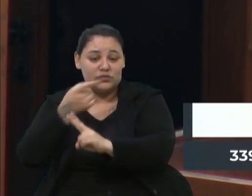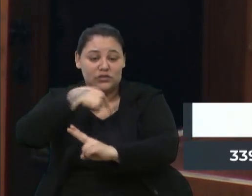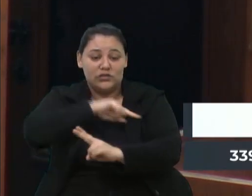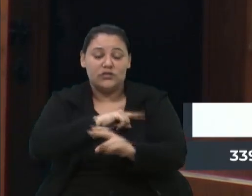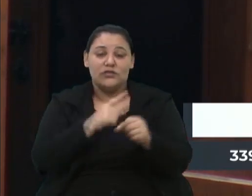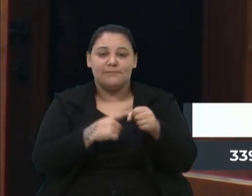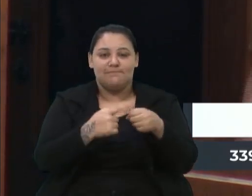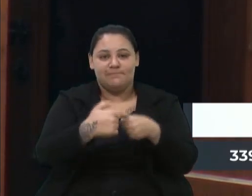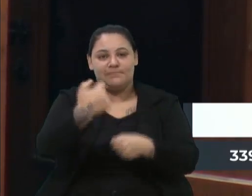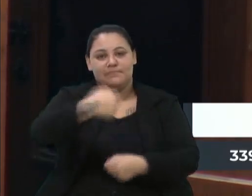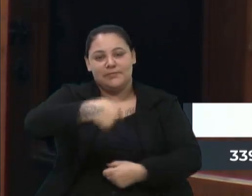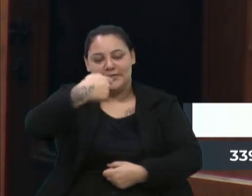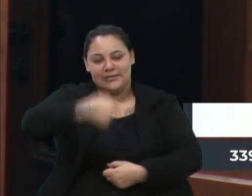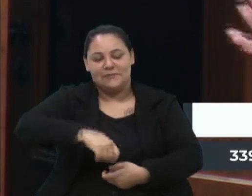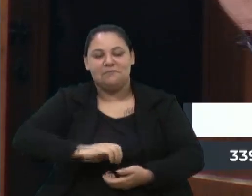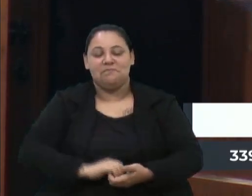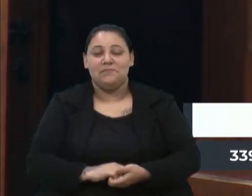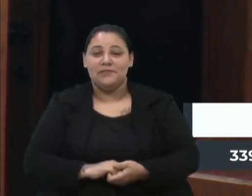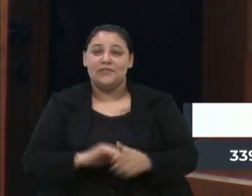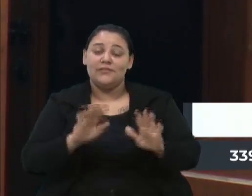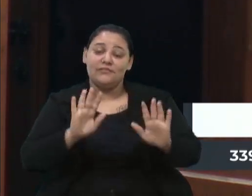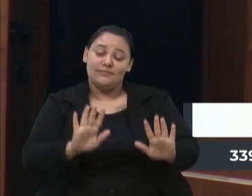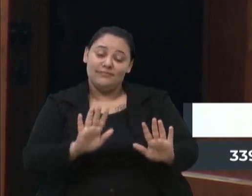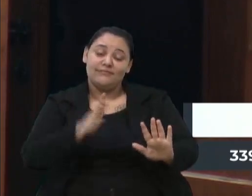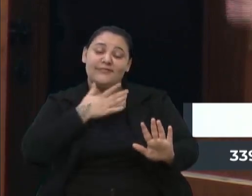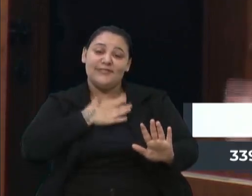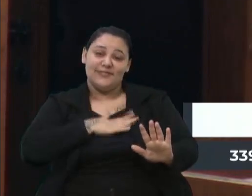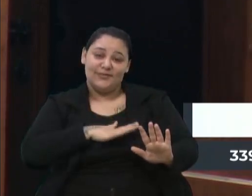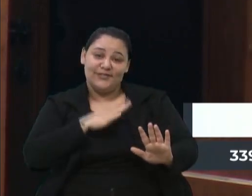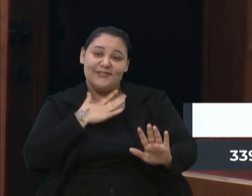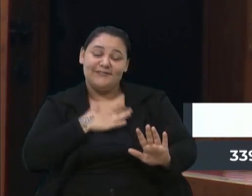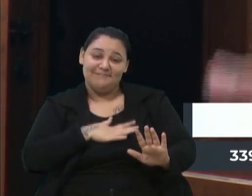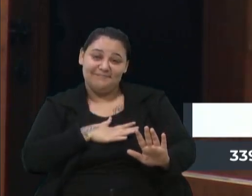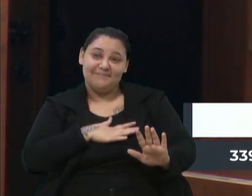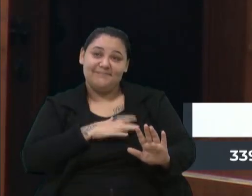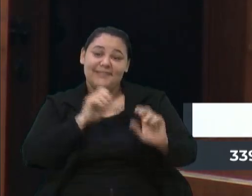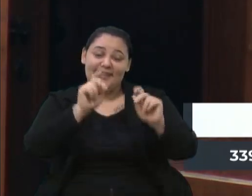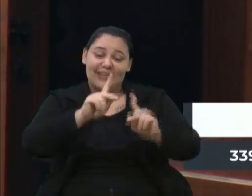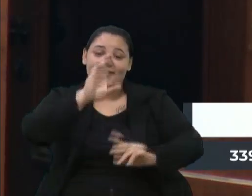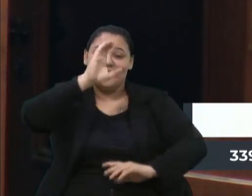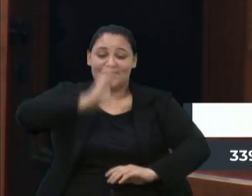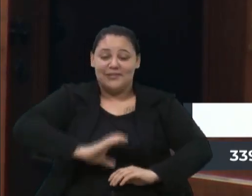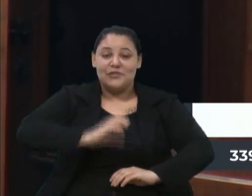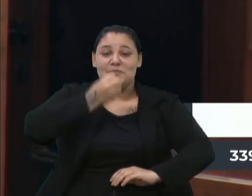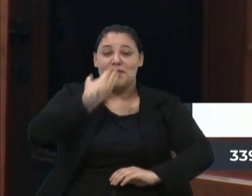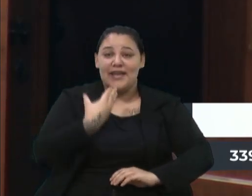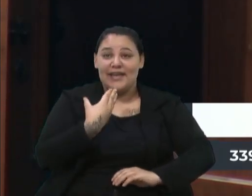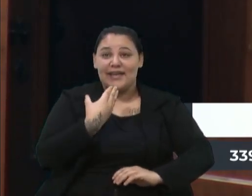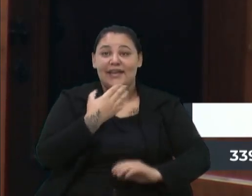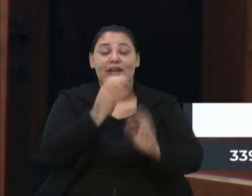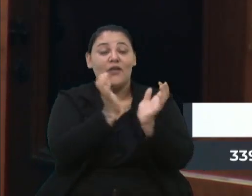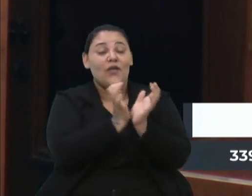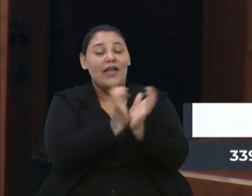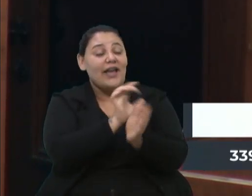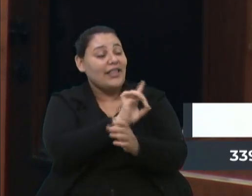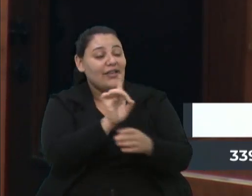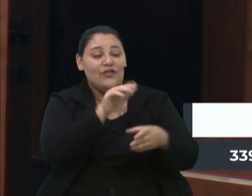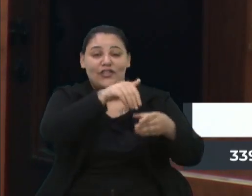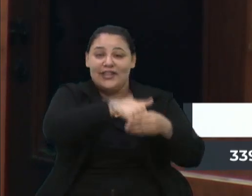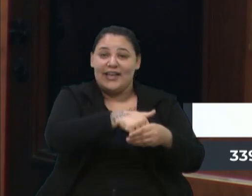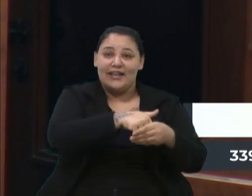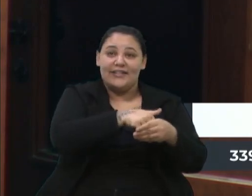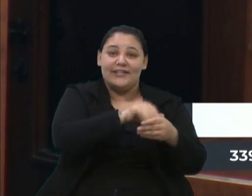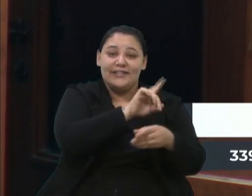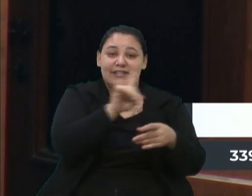precisa então Fiquem tranquilos ao cidadãos de bem aos colegas que não votaram que não fizeram